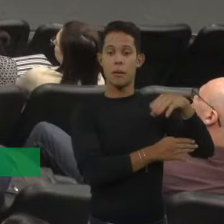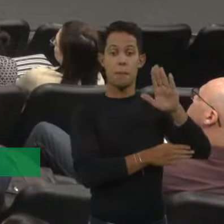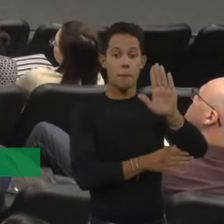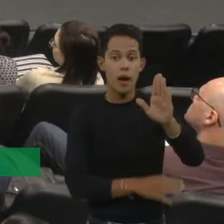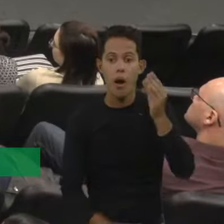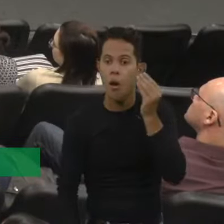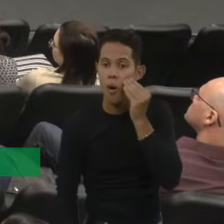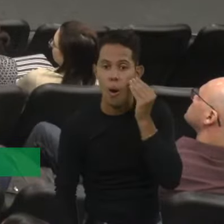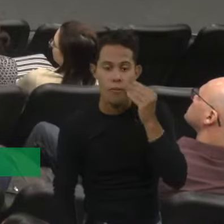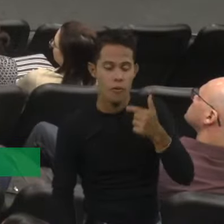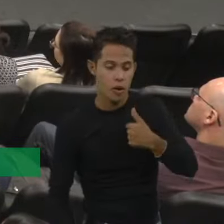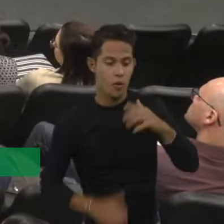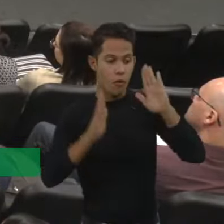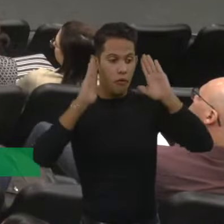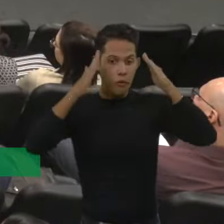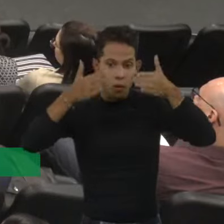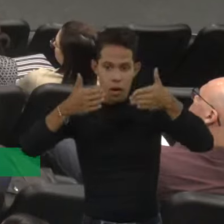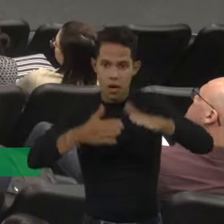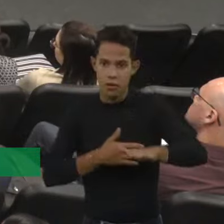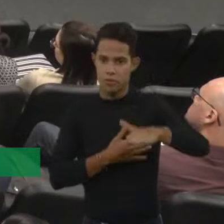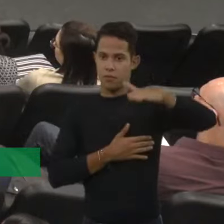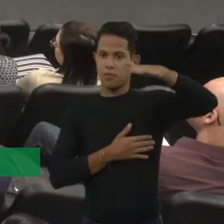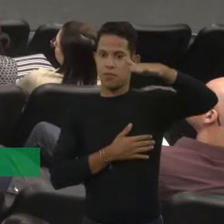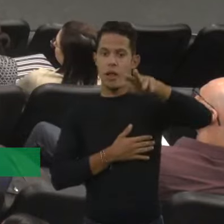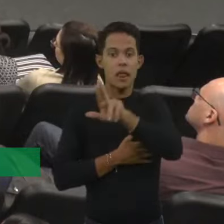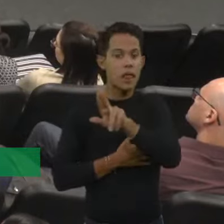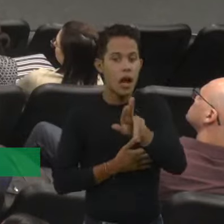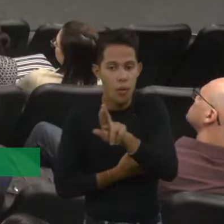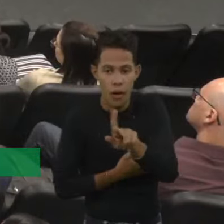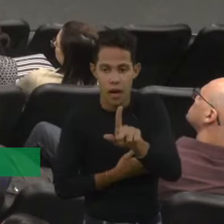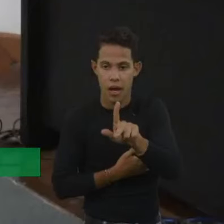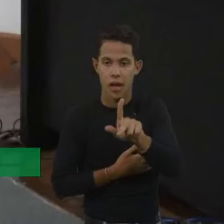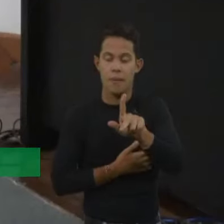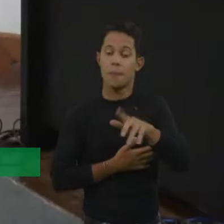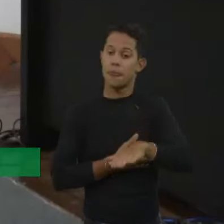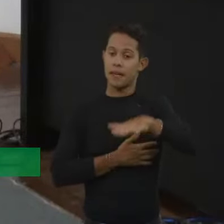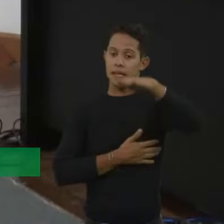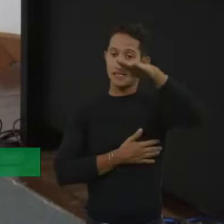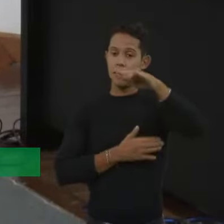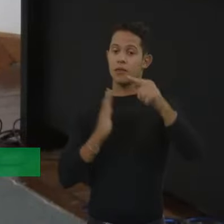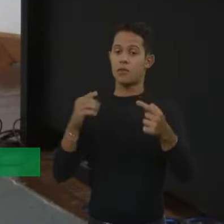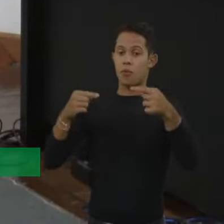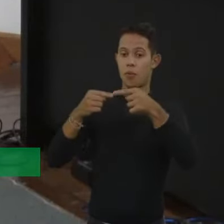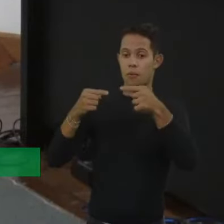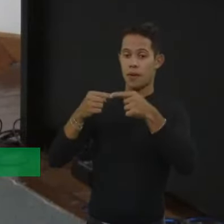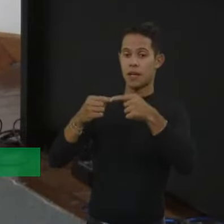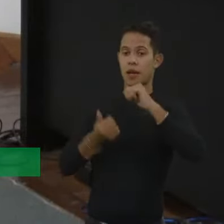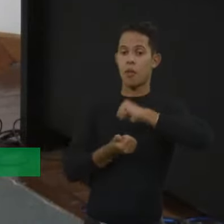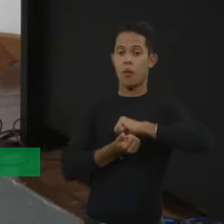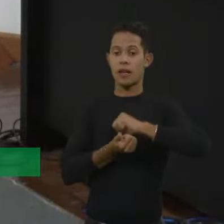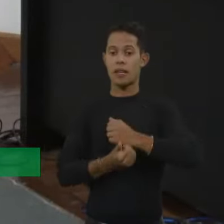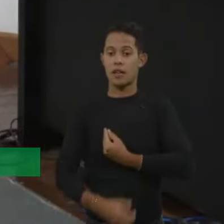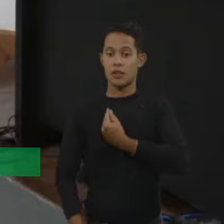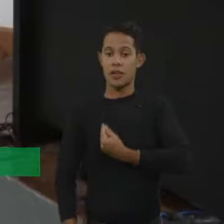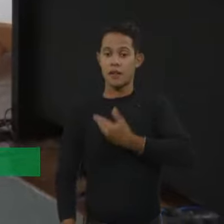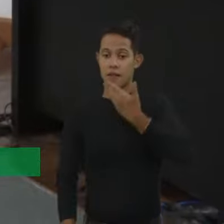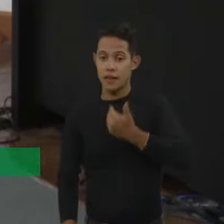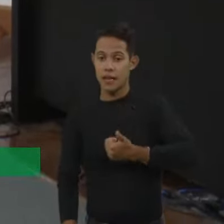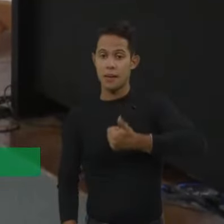do crescimento. Quando a gente fala em crescimento, a gente fala em melhora da qualidade de vida como um todo. Melhorar o risco de estenose